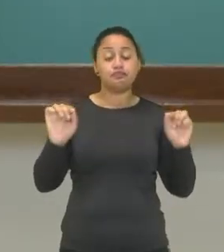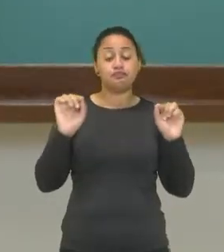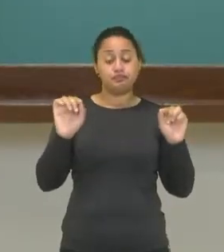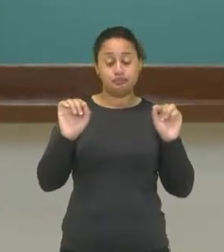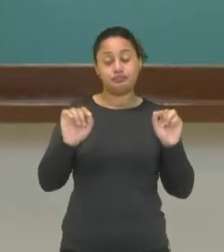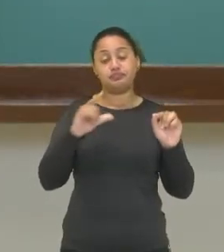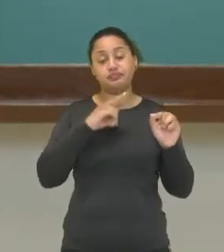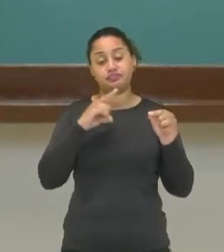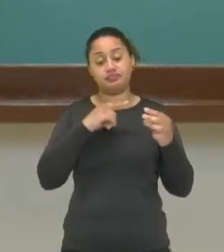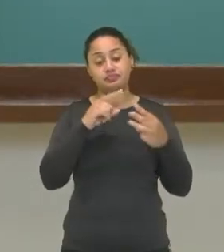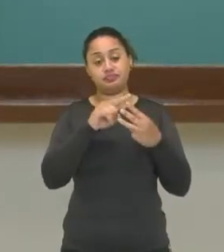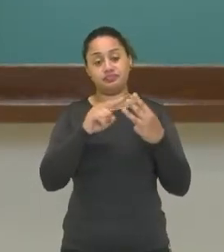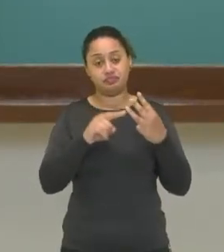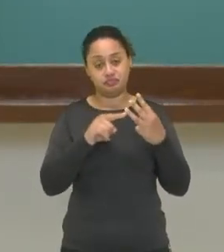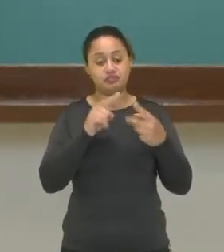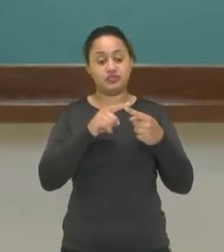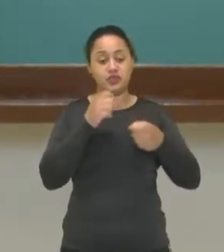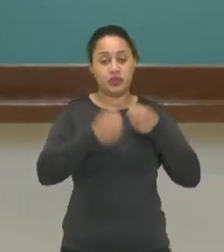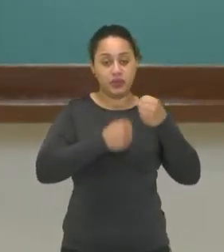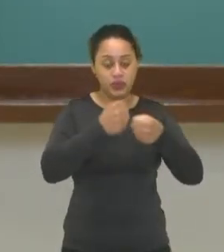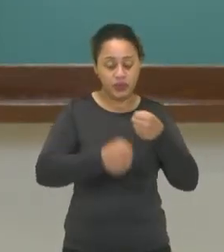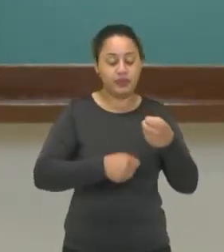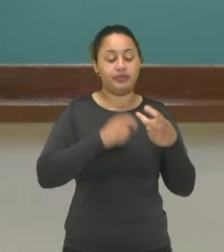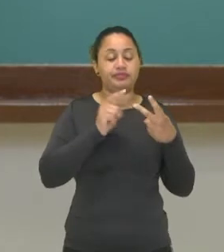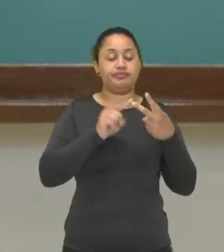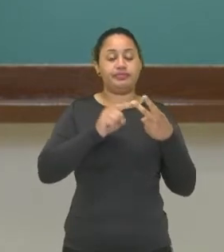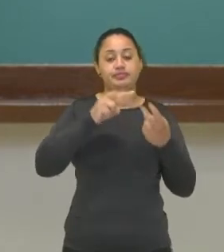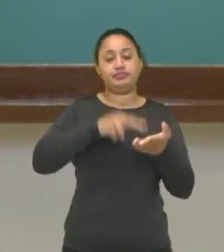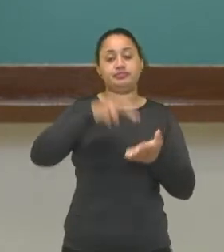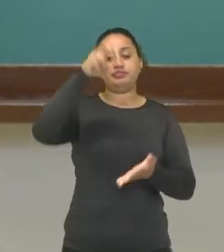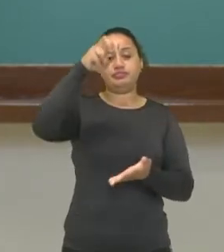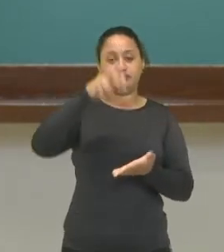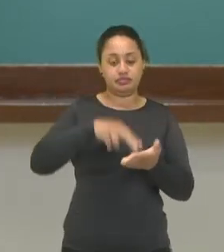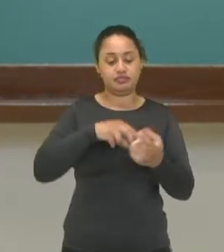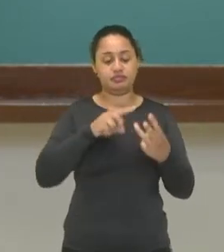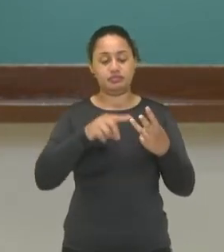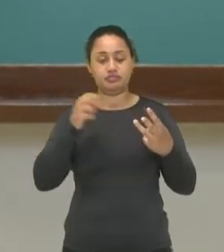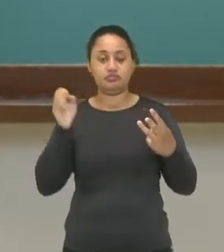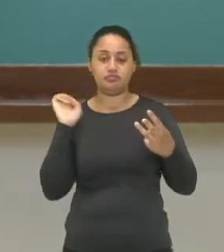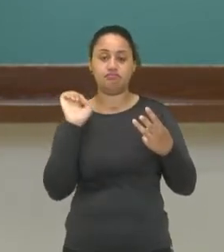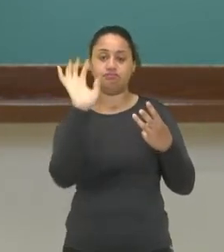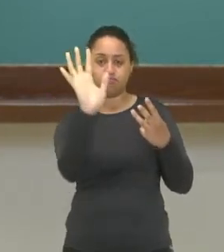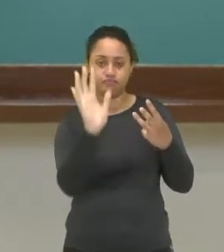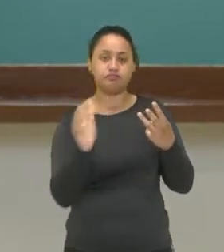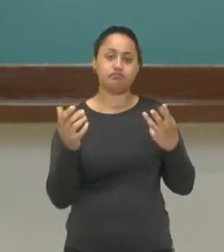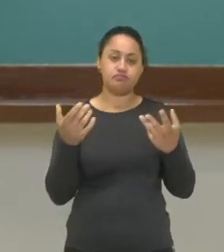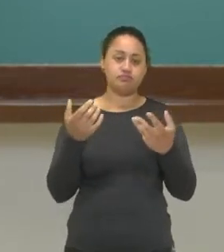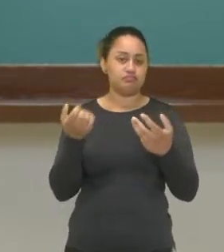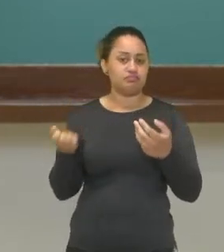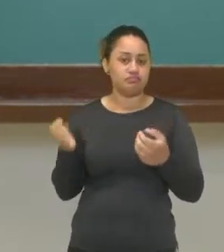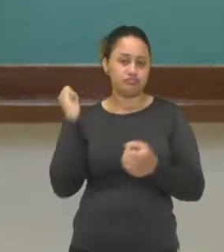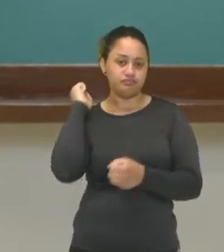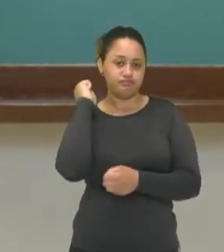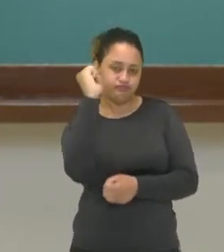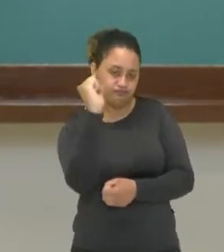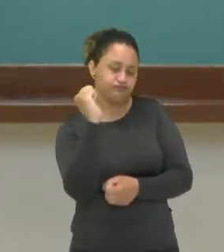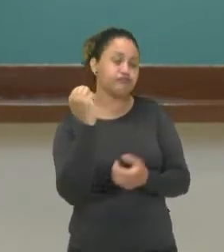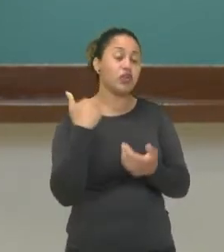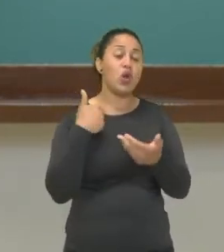nós teremos as corridas, os saltos e os arremessos. Hoje a gente vai falar